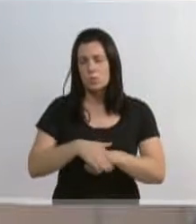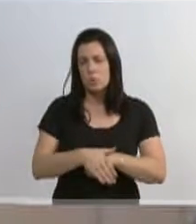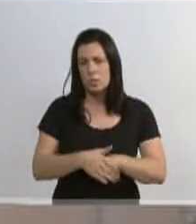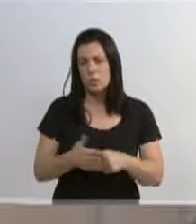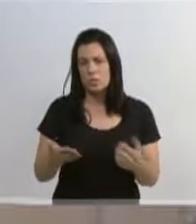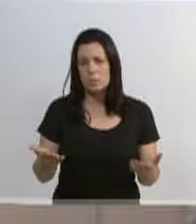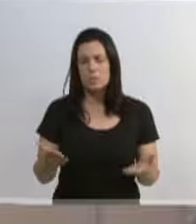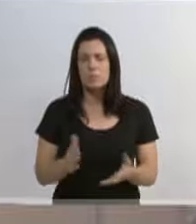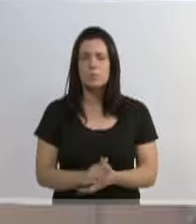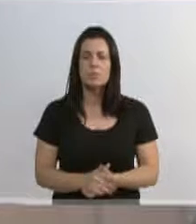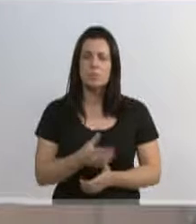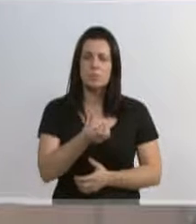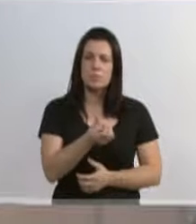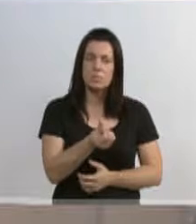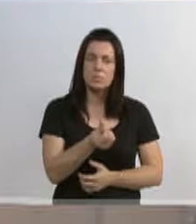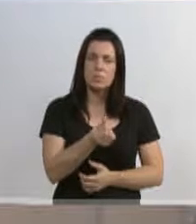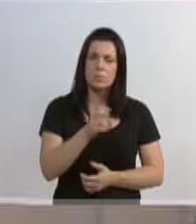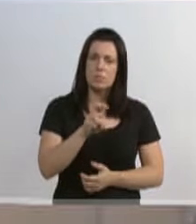né?